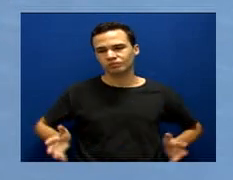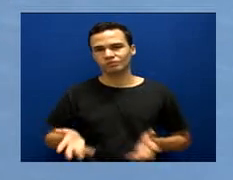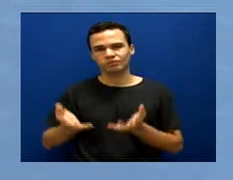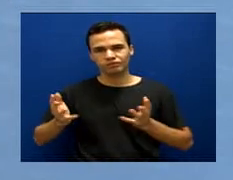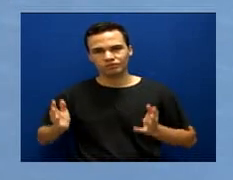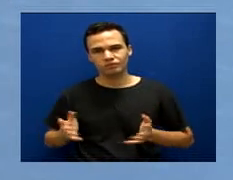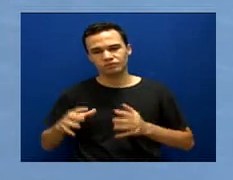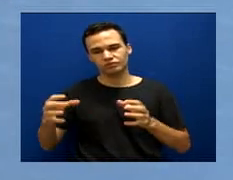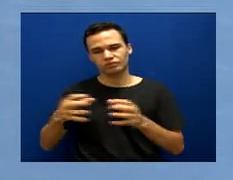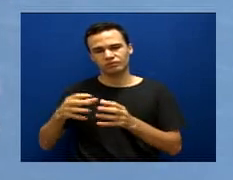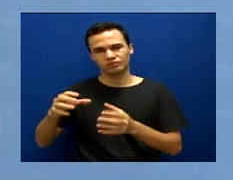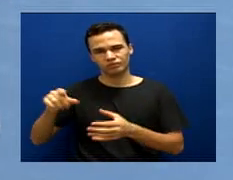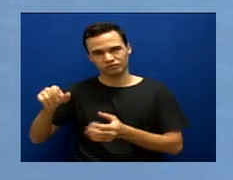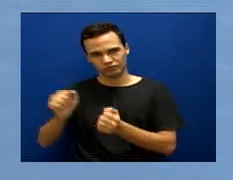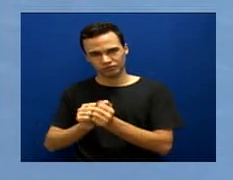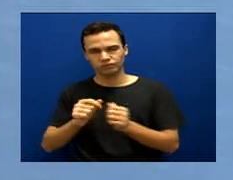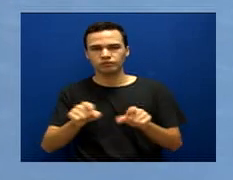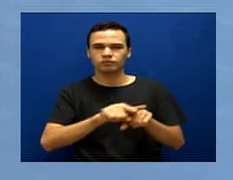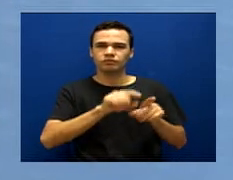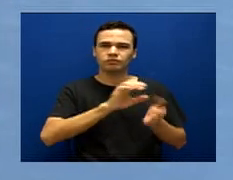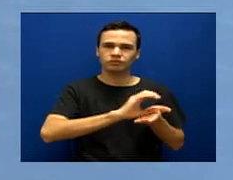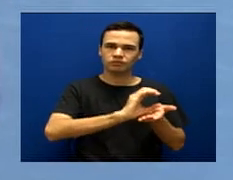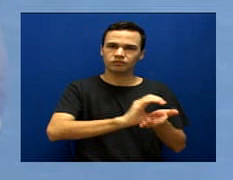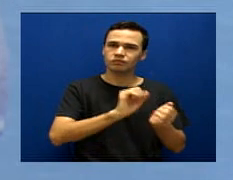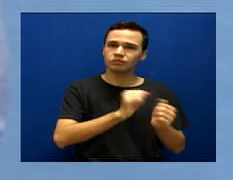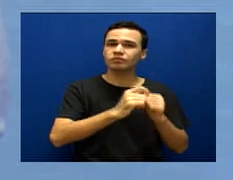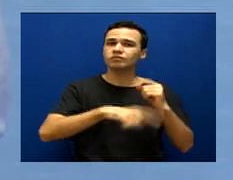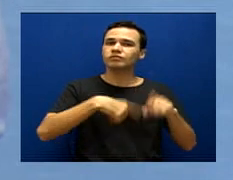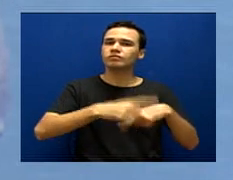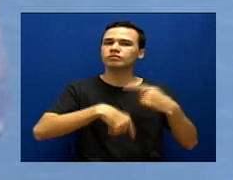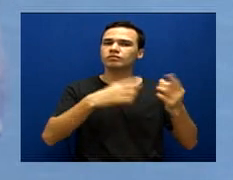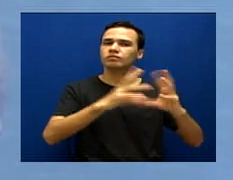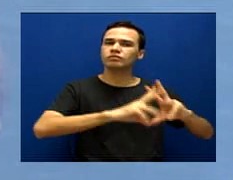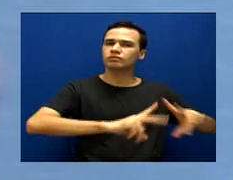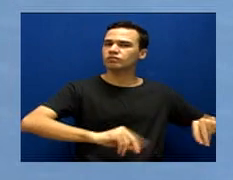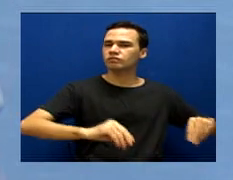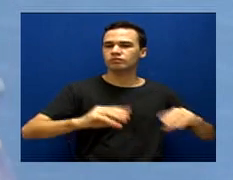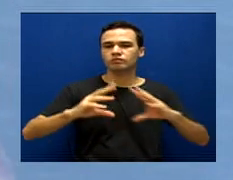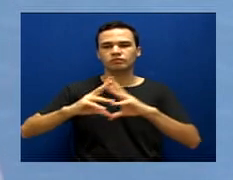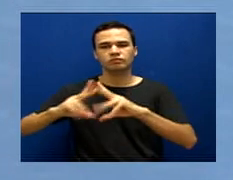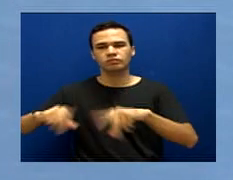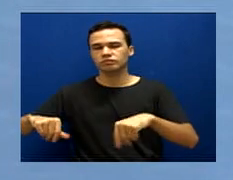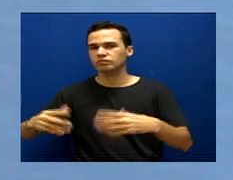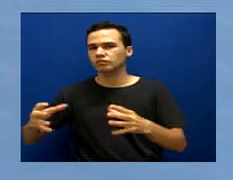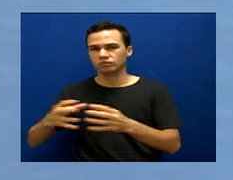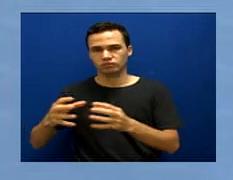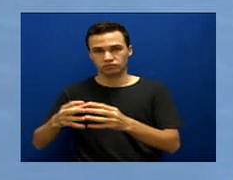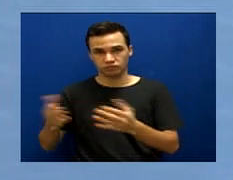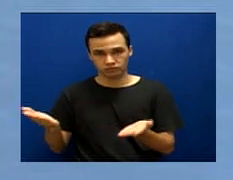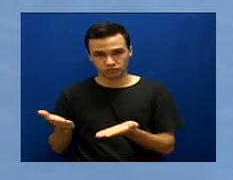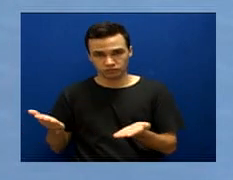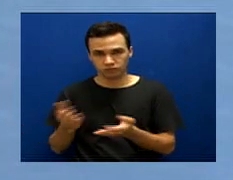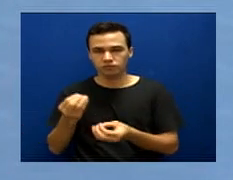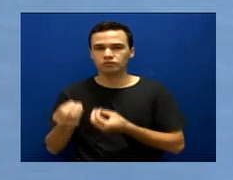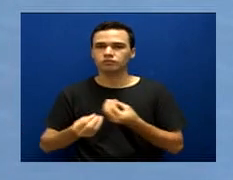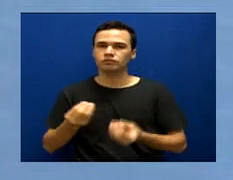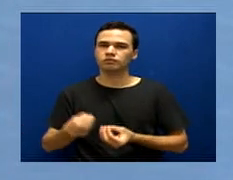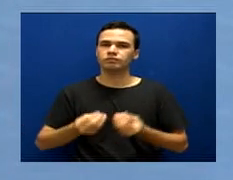do comitê ou dentro do conselho, isso acaba. O comitê hoje ele tá aí,